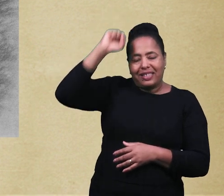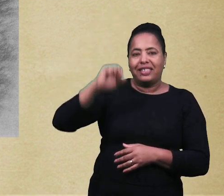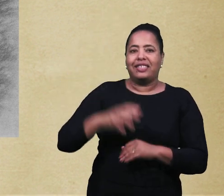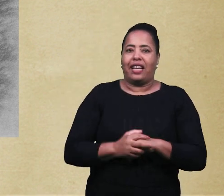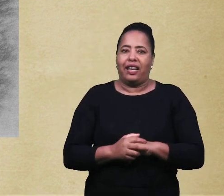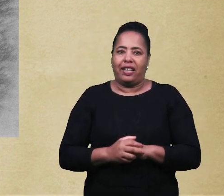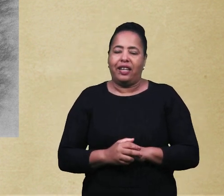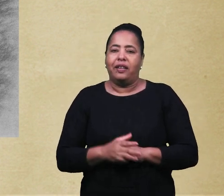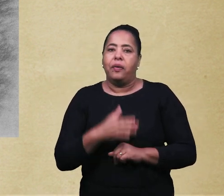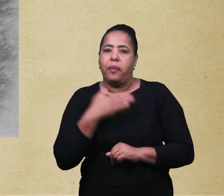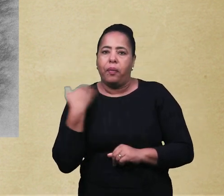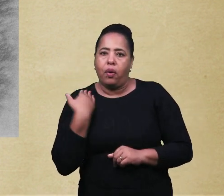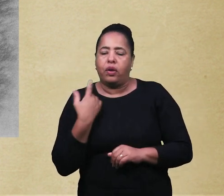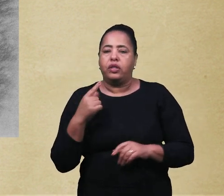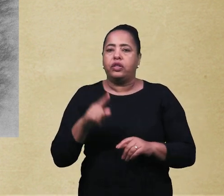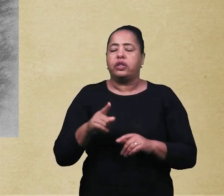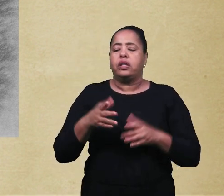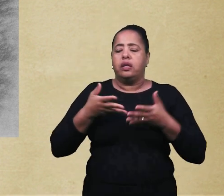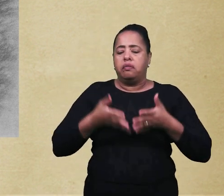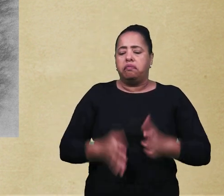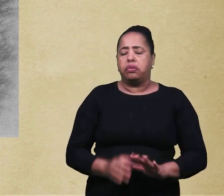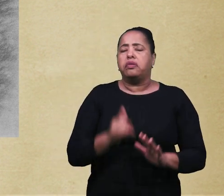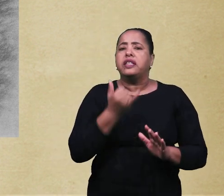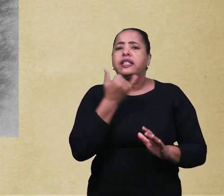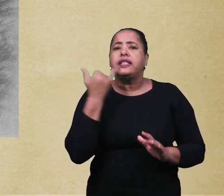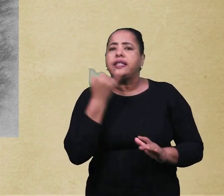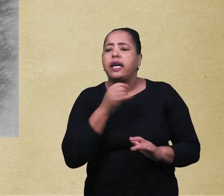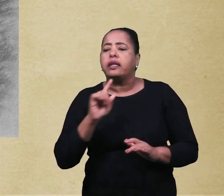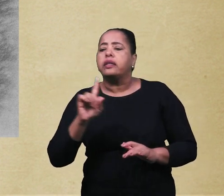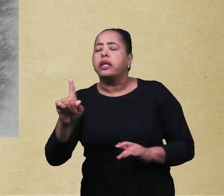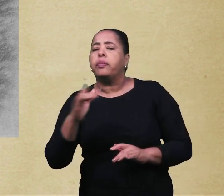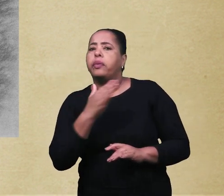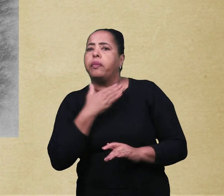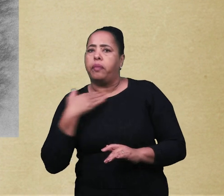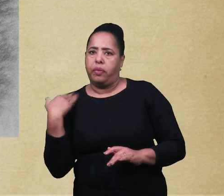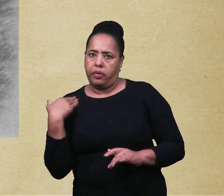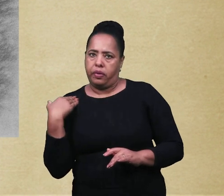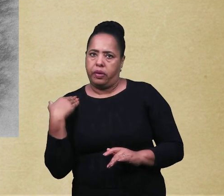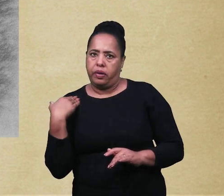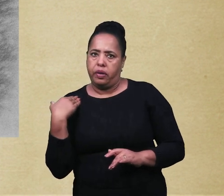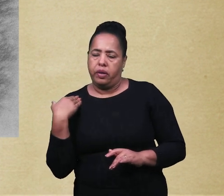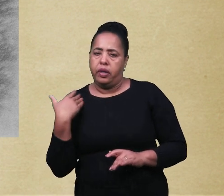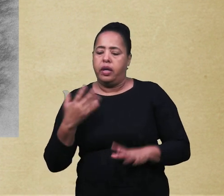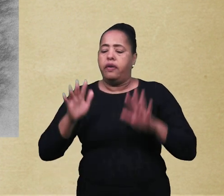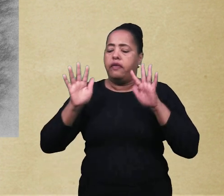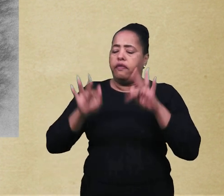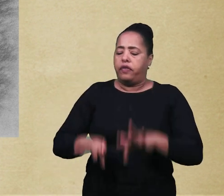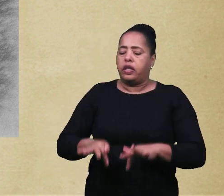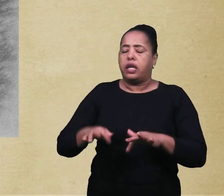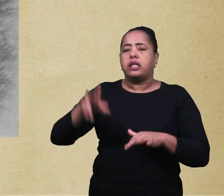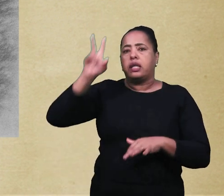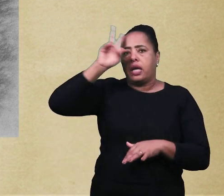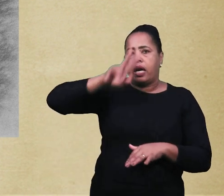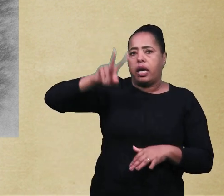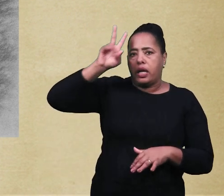luz a Isaque e ela morre, né? Sim, quer dizer, encerrando ali a história de